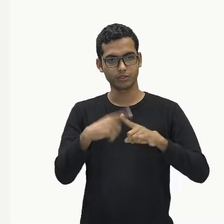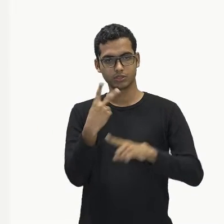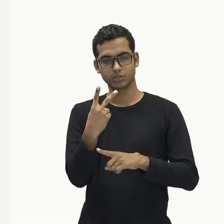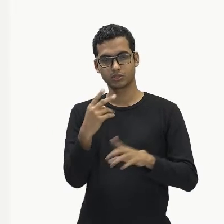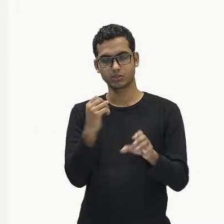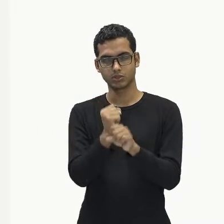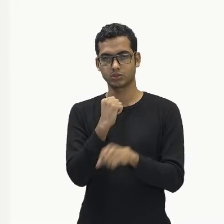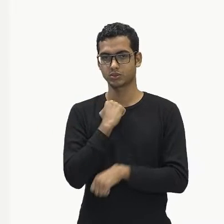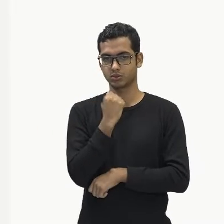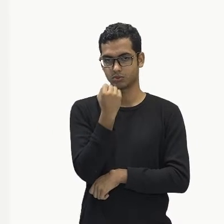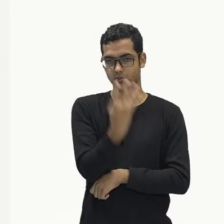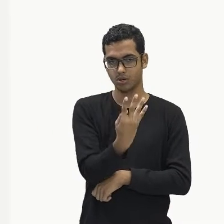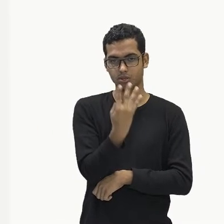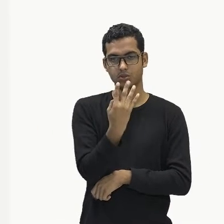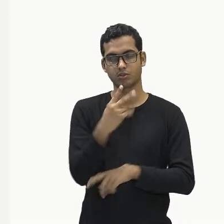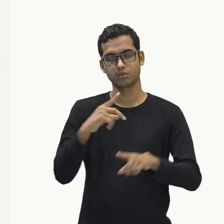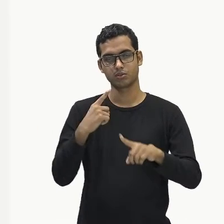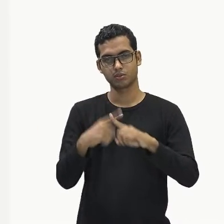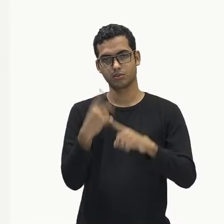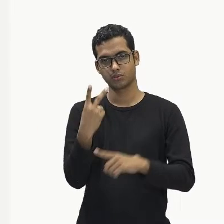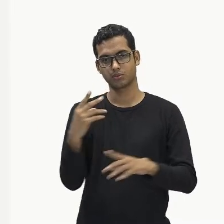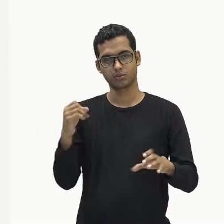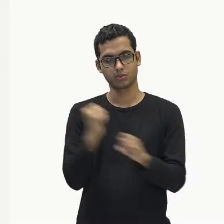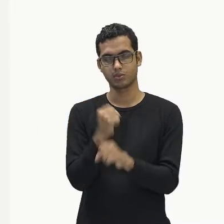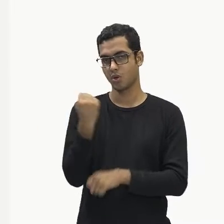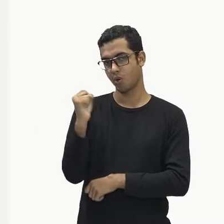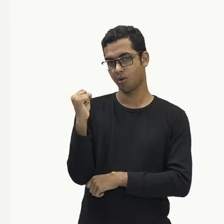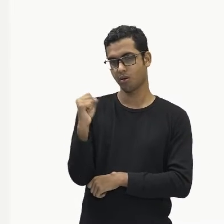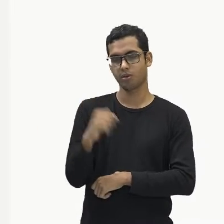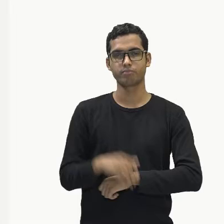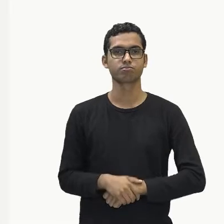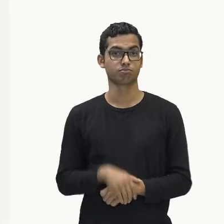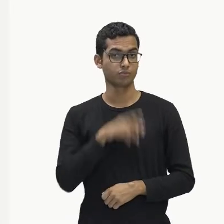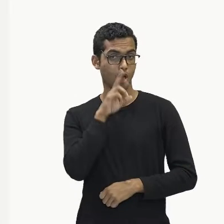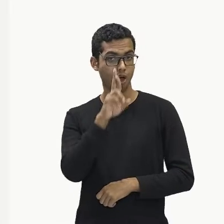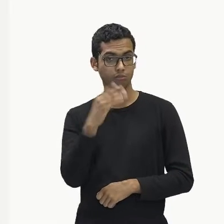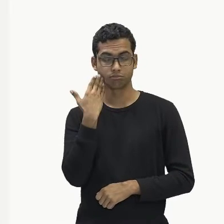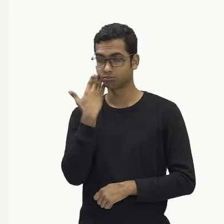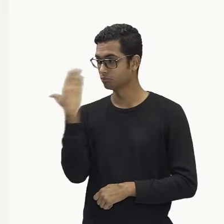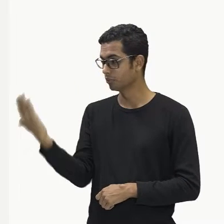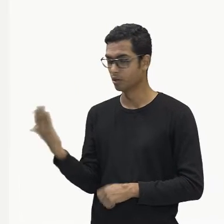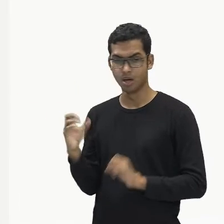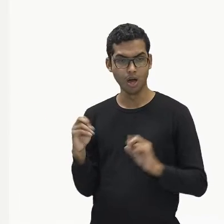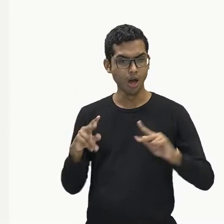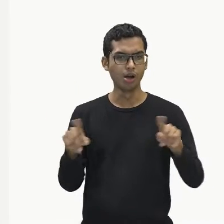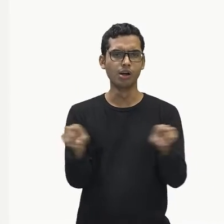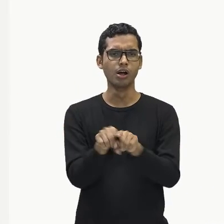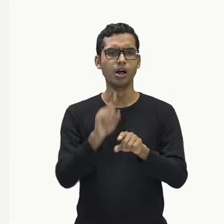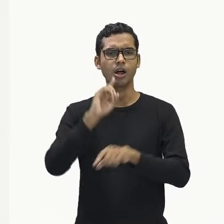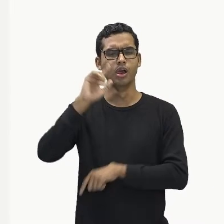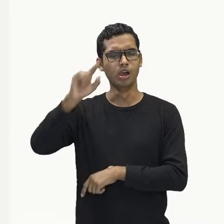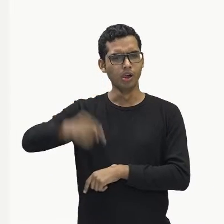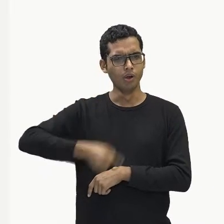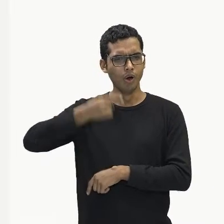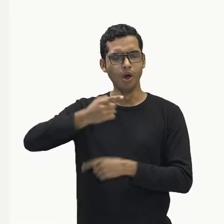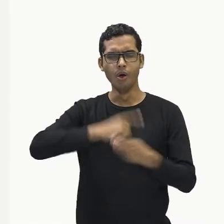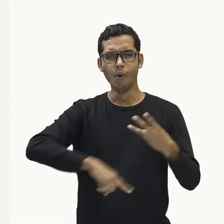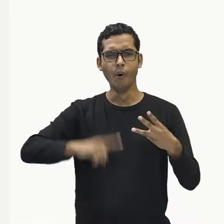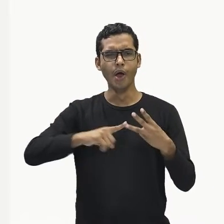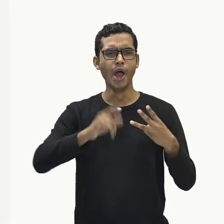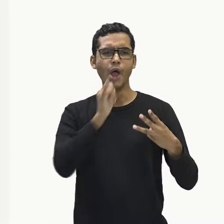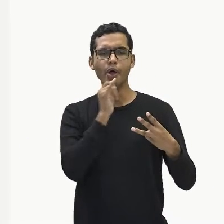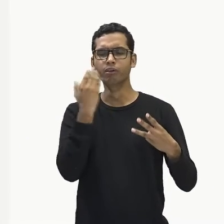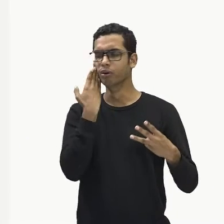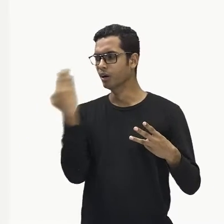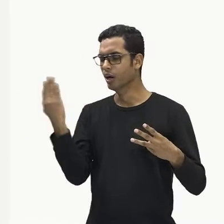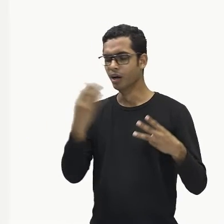4 vezes 2, 8, que é o nosso resultado. E o próximo exemplo aqui é